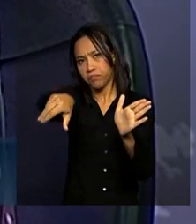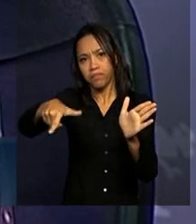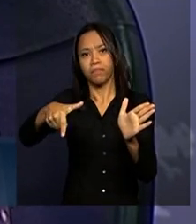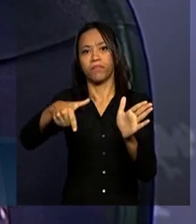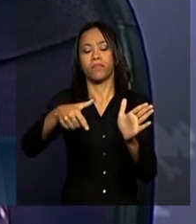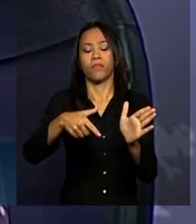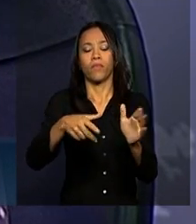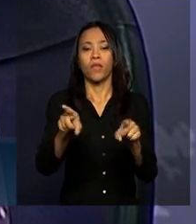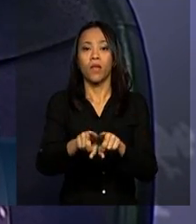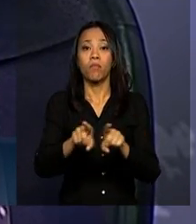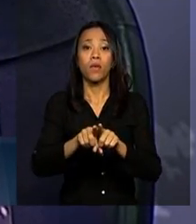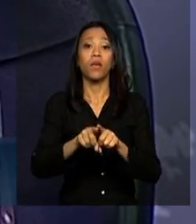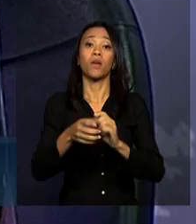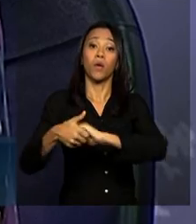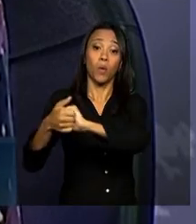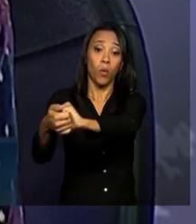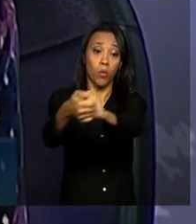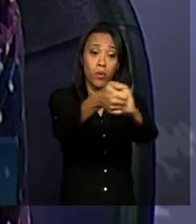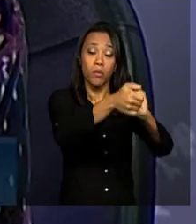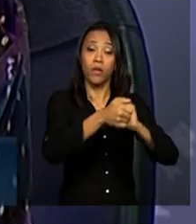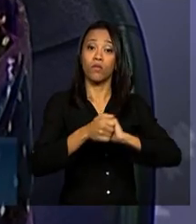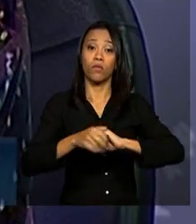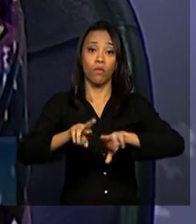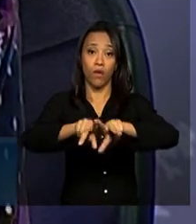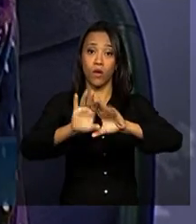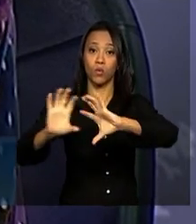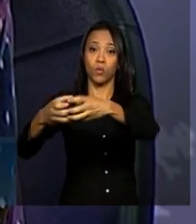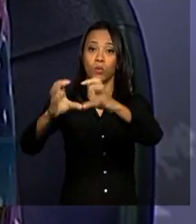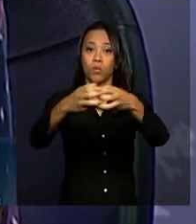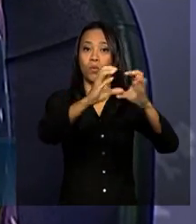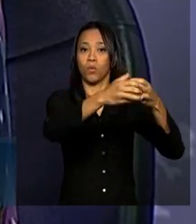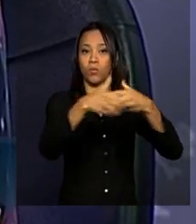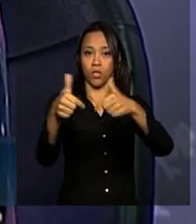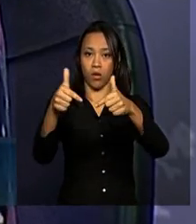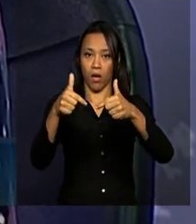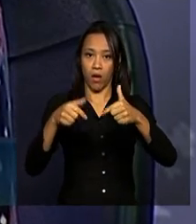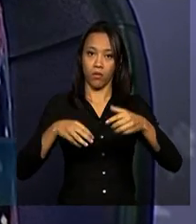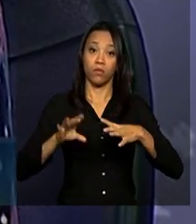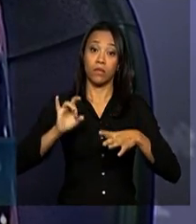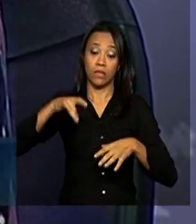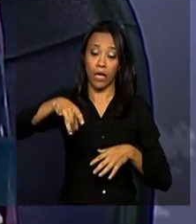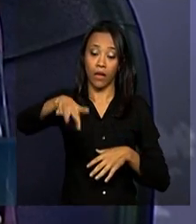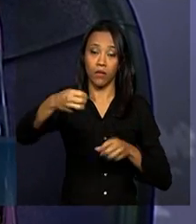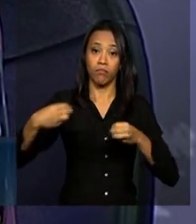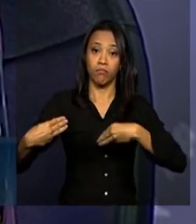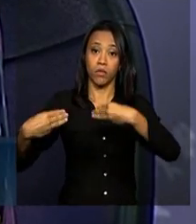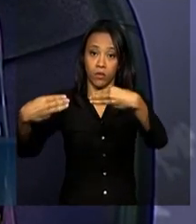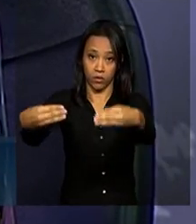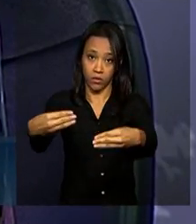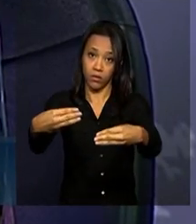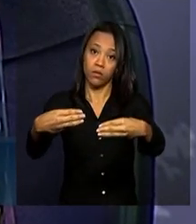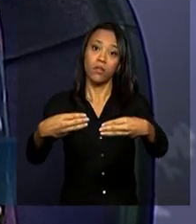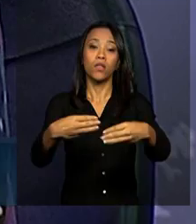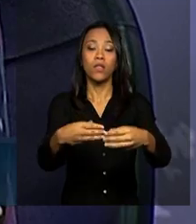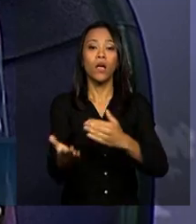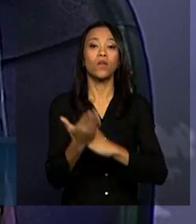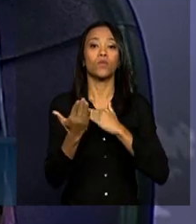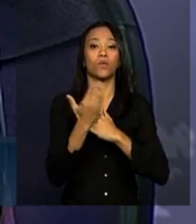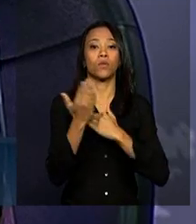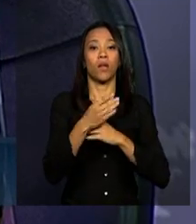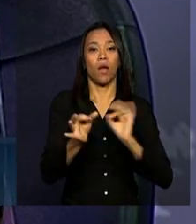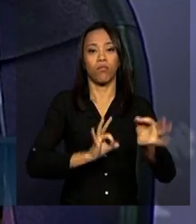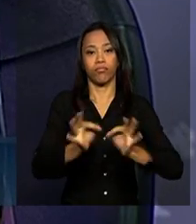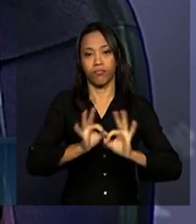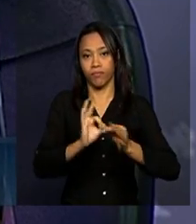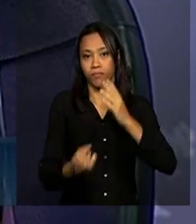Cumprimento todas as equipes dos ministérios que participaram dessa portaria. Em